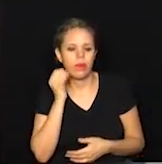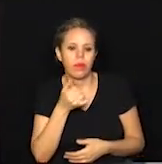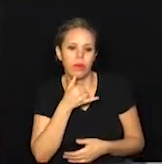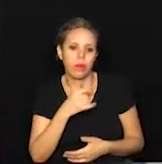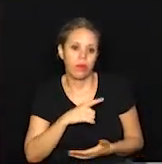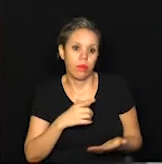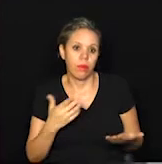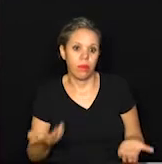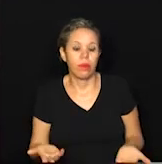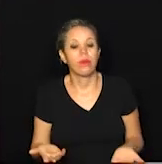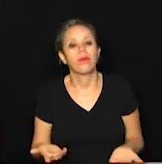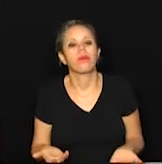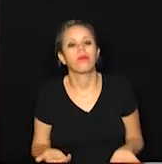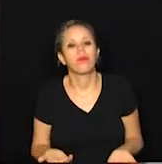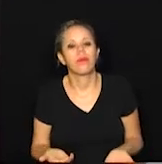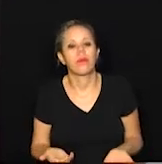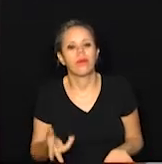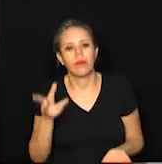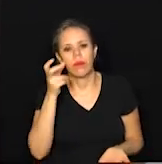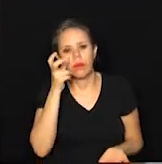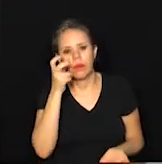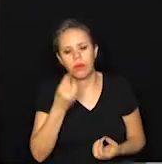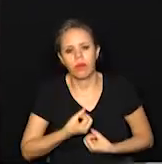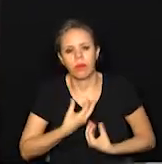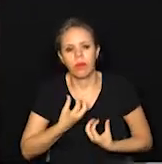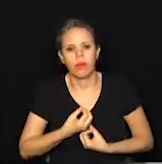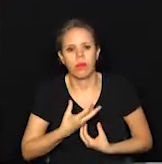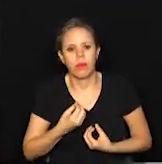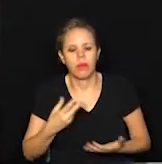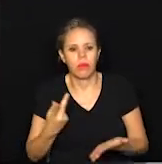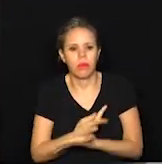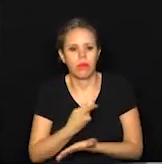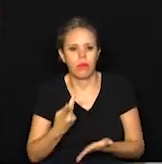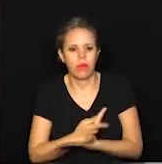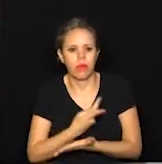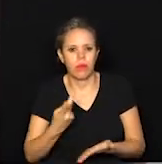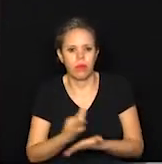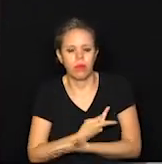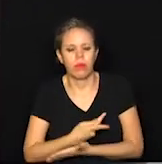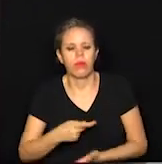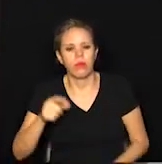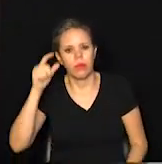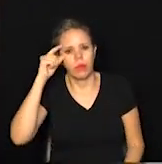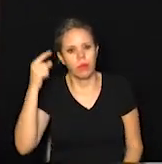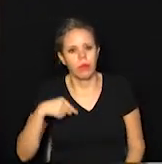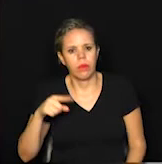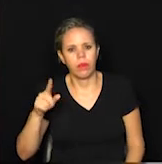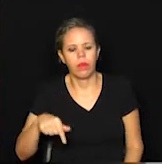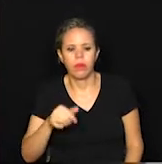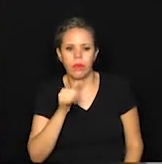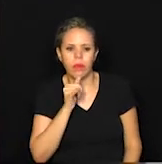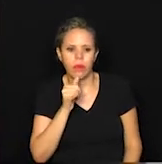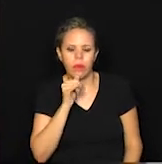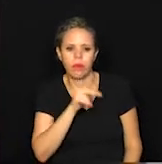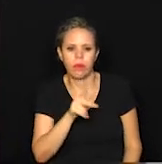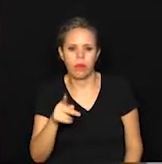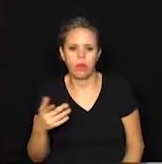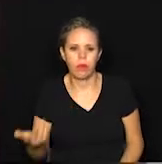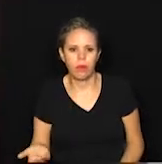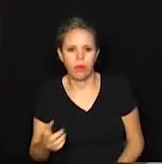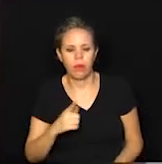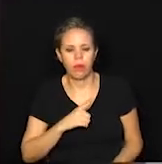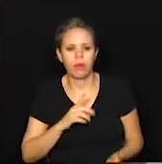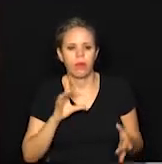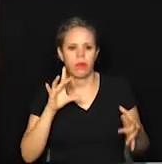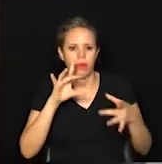tem ouvido muitas informações errôneas sobre o Paulo Freire, que realmente é um educador, tem uma